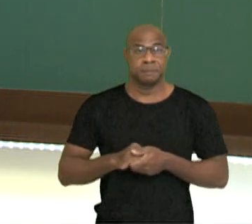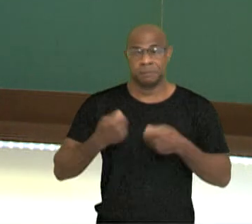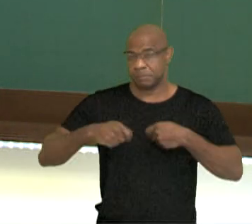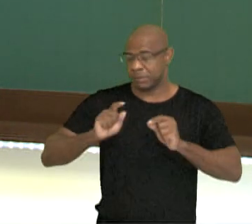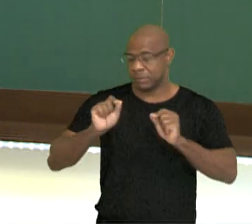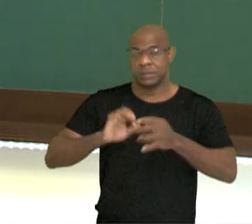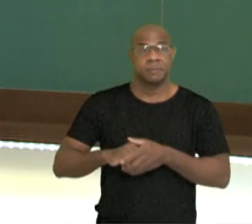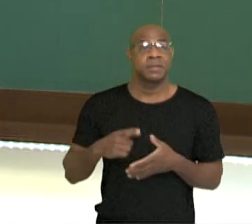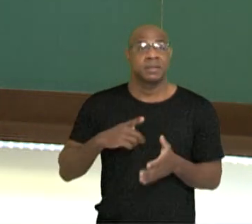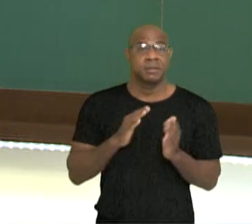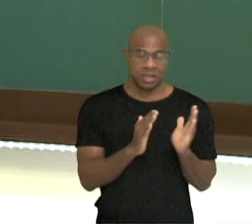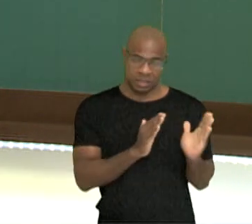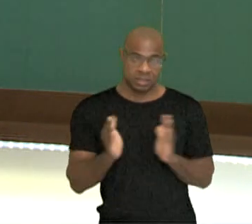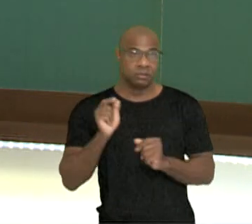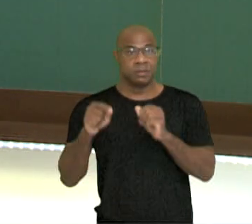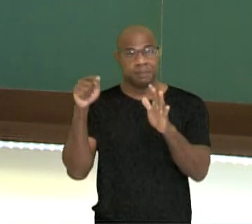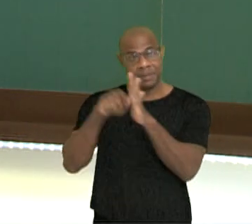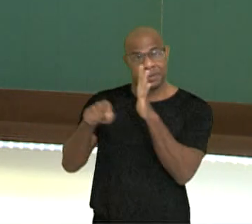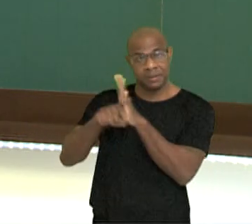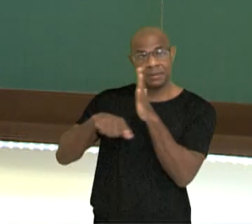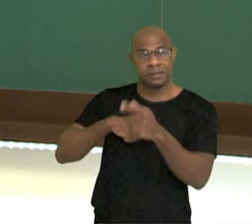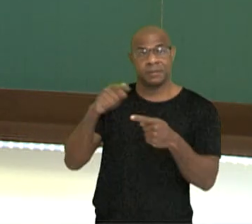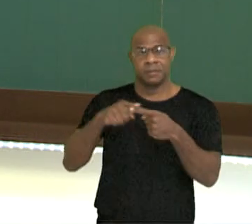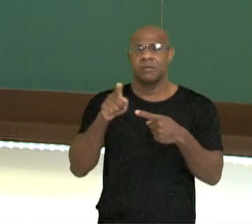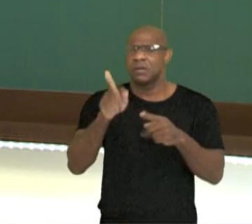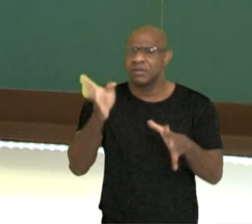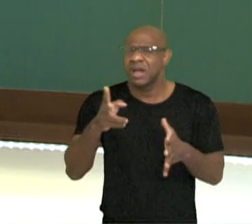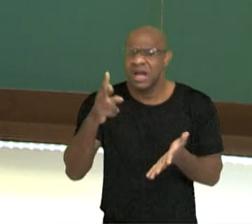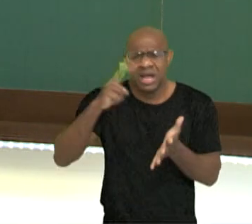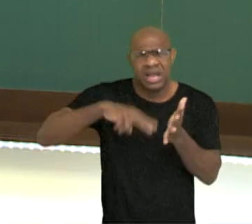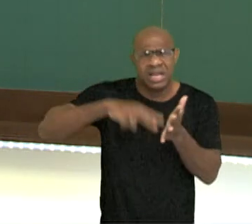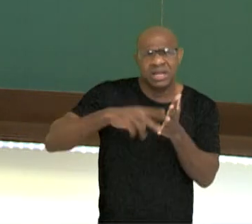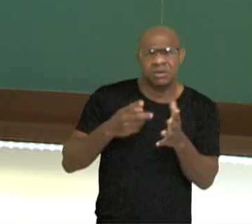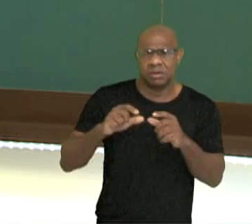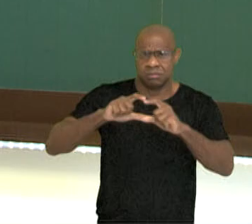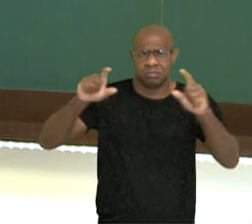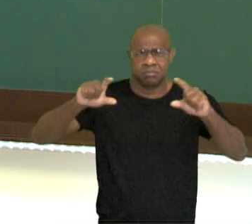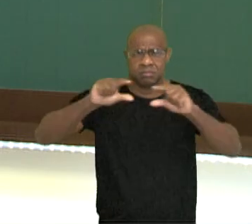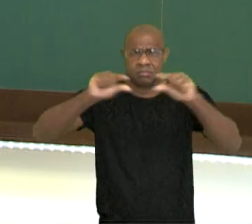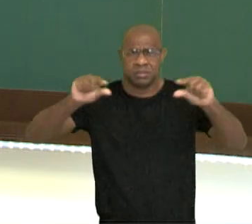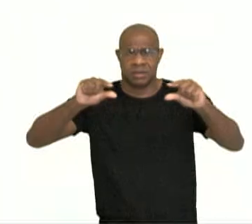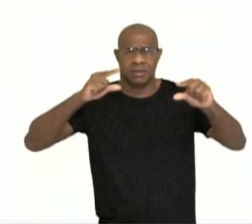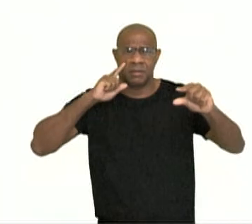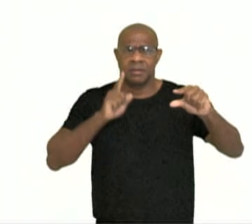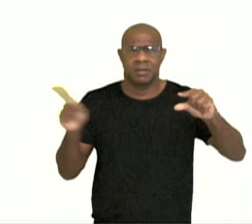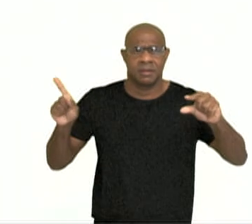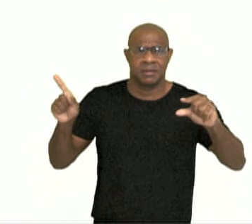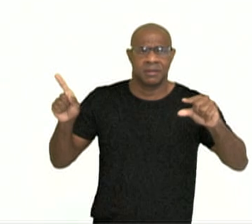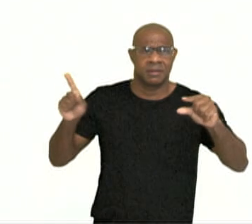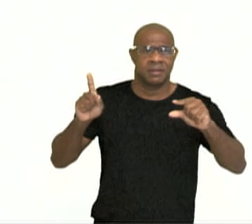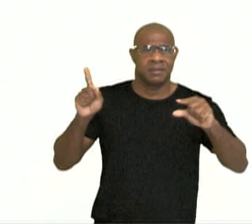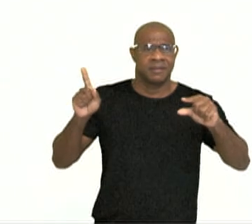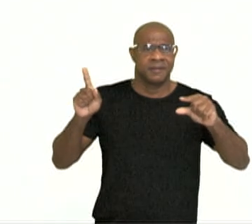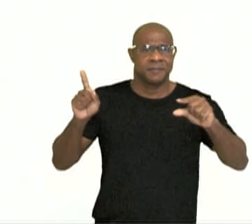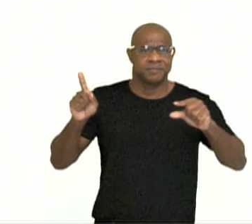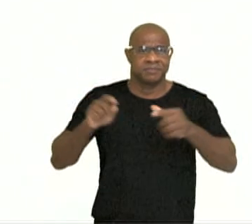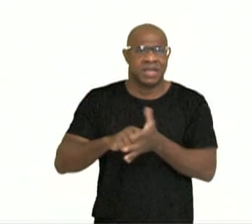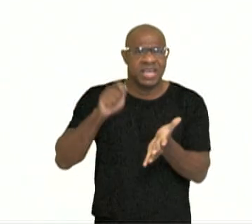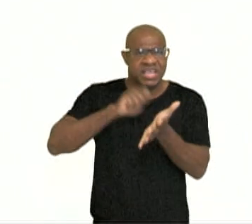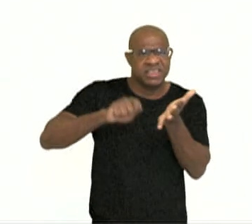as seguintes sequências de interrogativas. Você já leu esta expressão? Escrevo-te estas mal traçadas